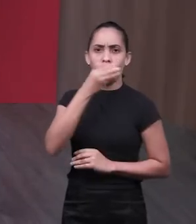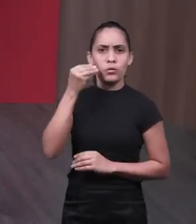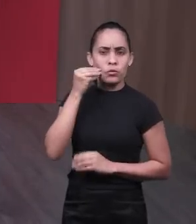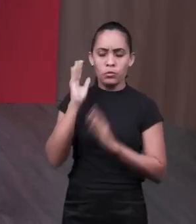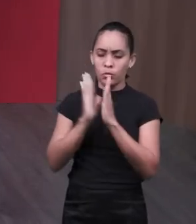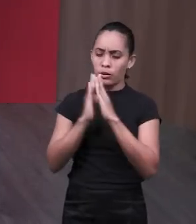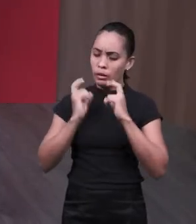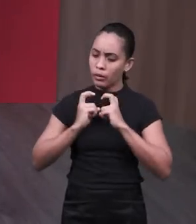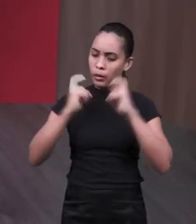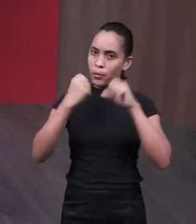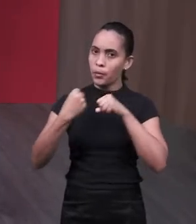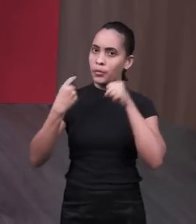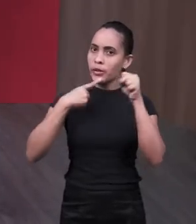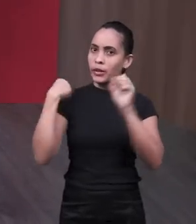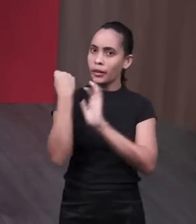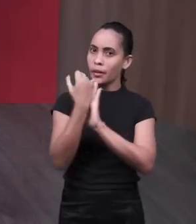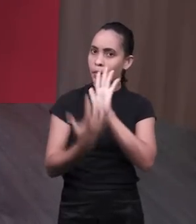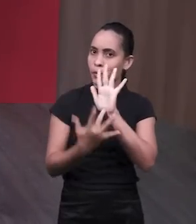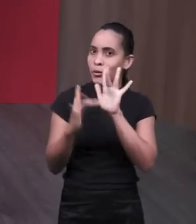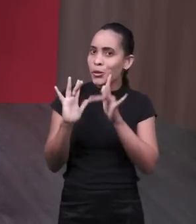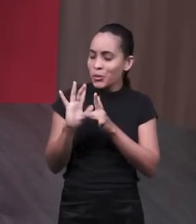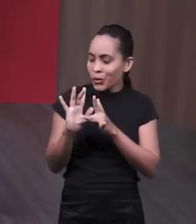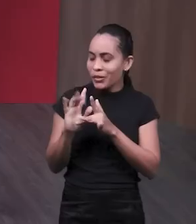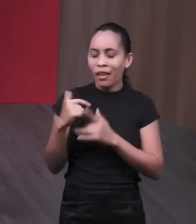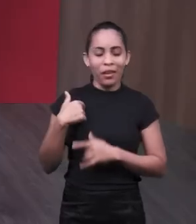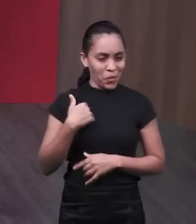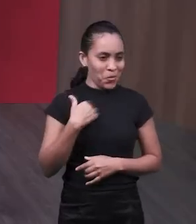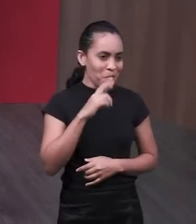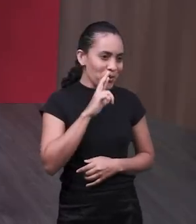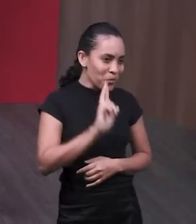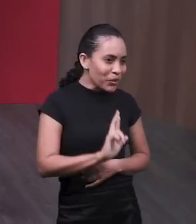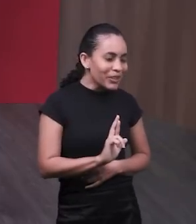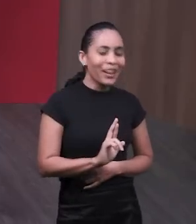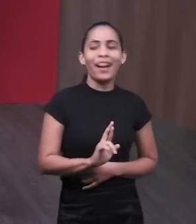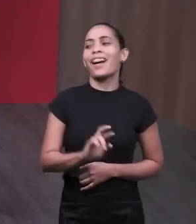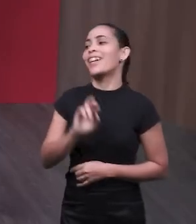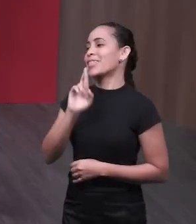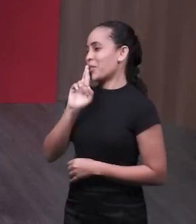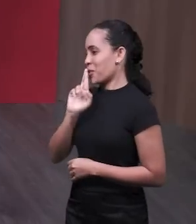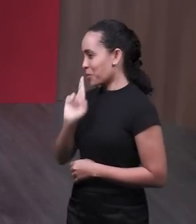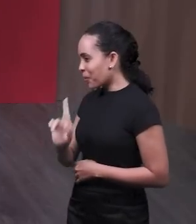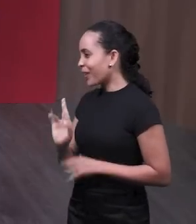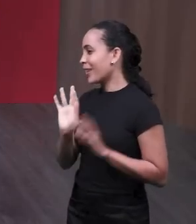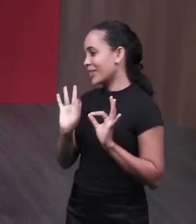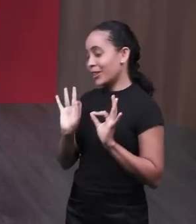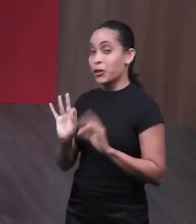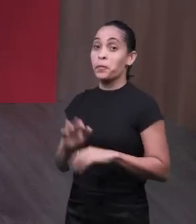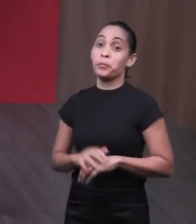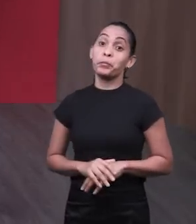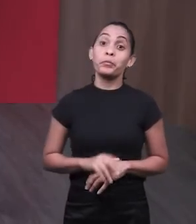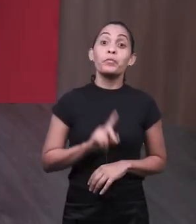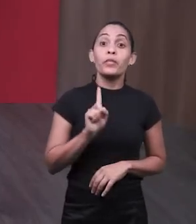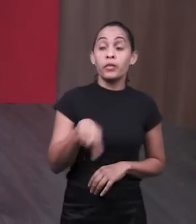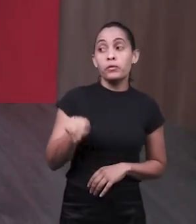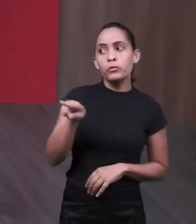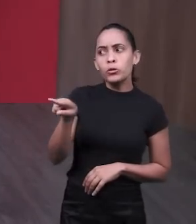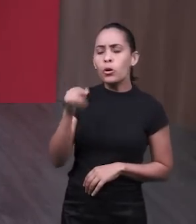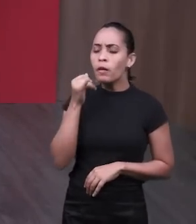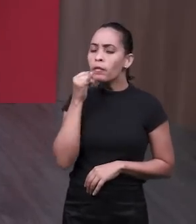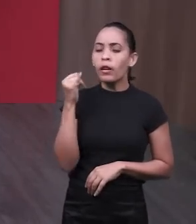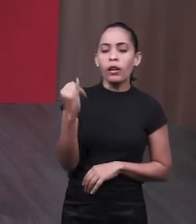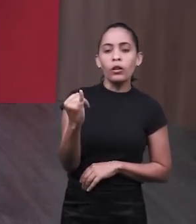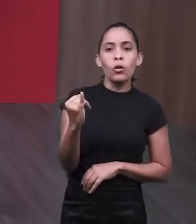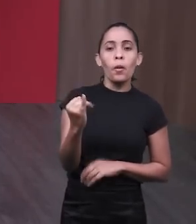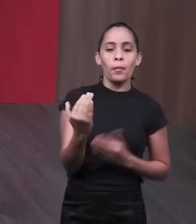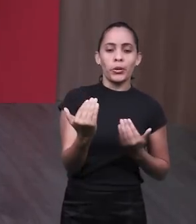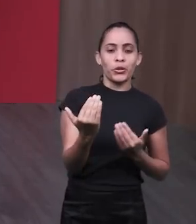o clamor pelo sangue de Jesus. Respondi, pastor Marcelo, pastor Jerônimo? Respondeu. Respondido, pastor Sérgio. Inclusive, enquanto o senhor estava